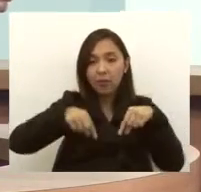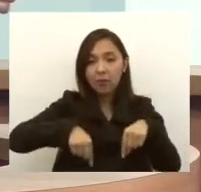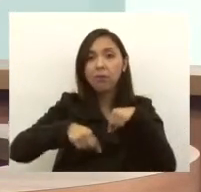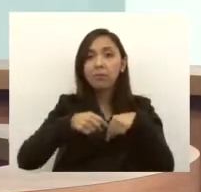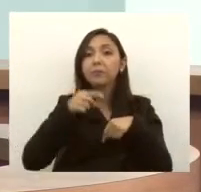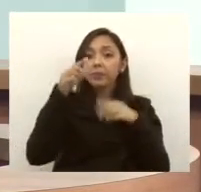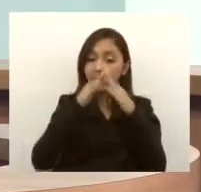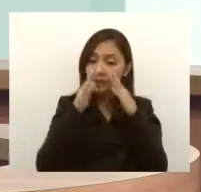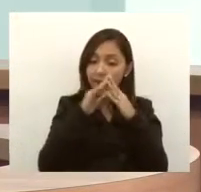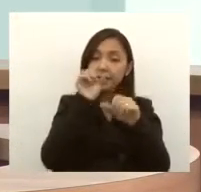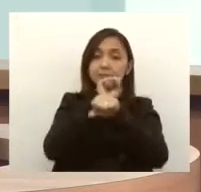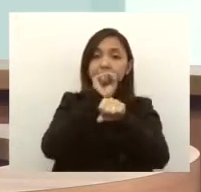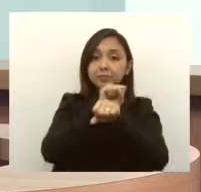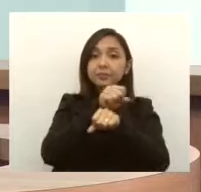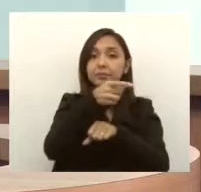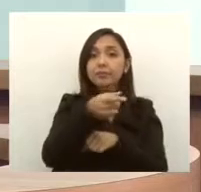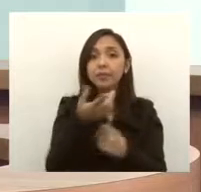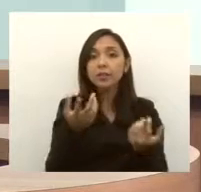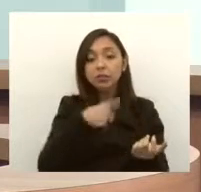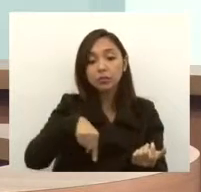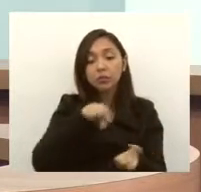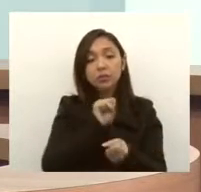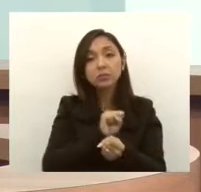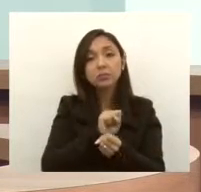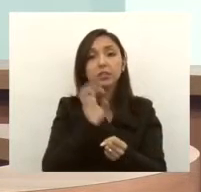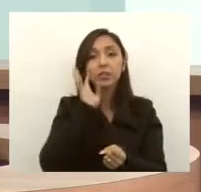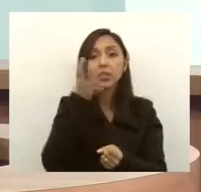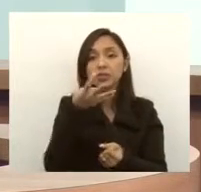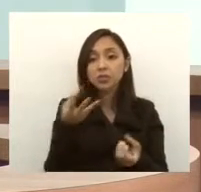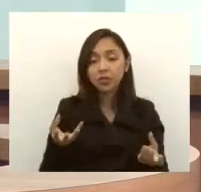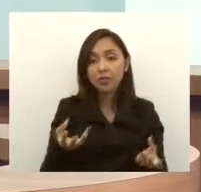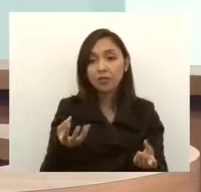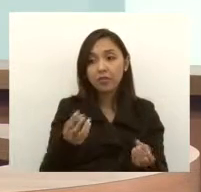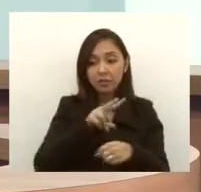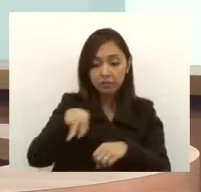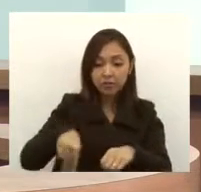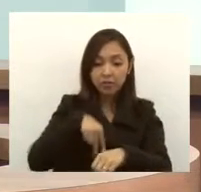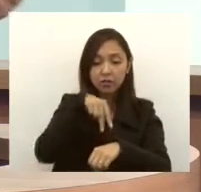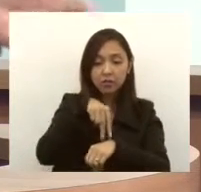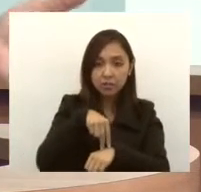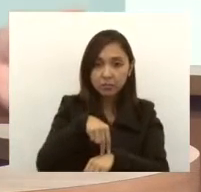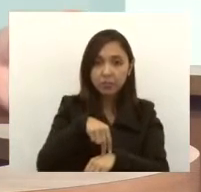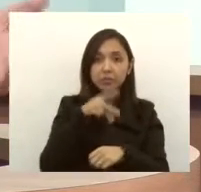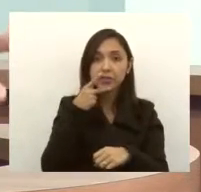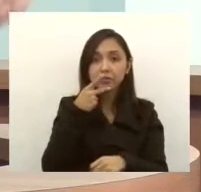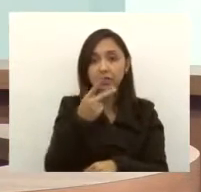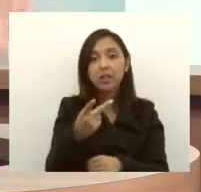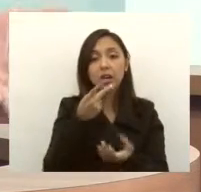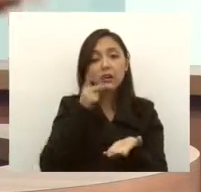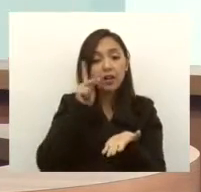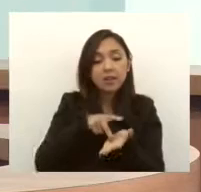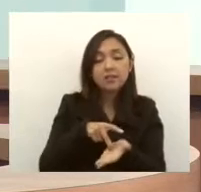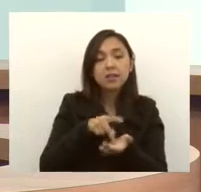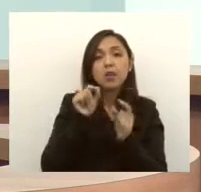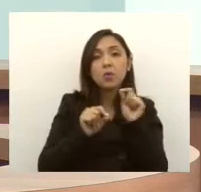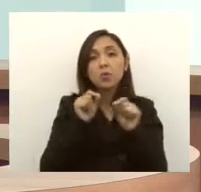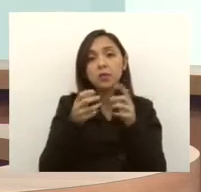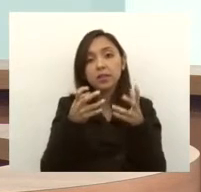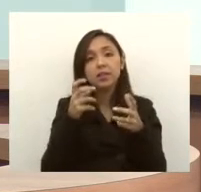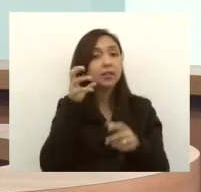está em casa esperando alguma coisa nossa, que o vereador suba nessa tribuna e diga realmente o que ele